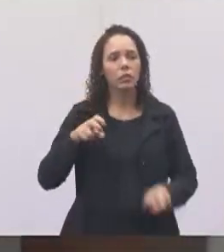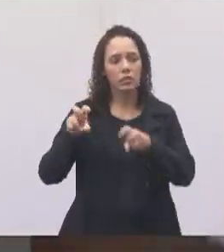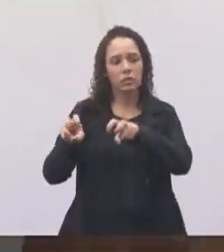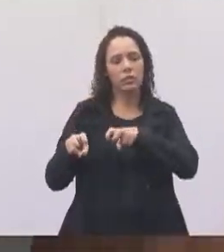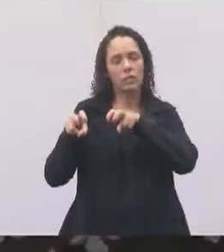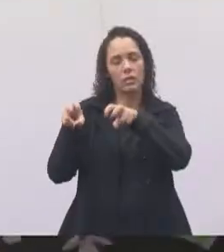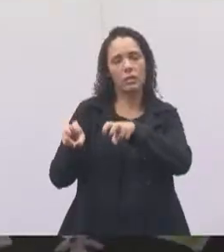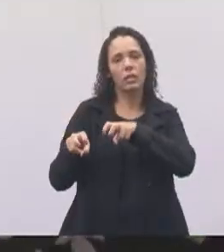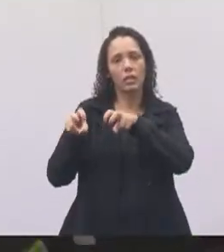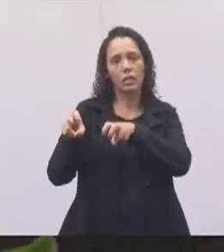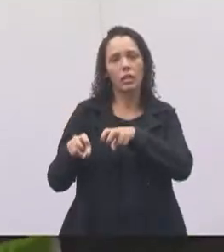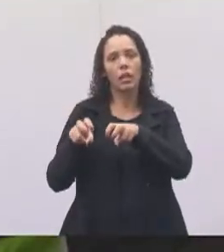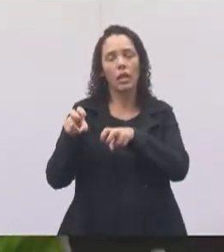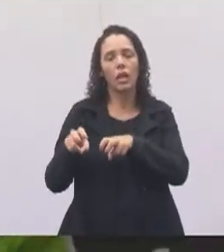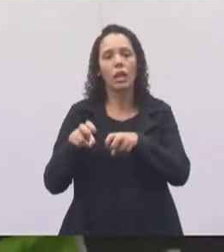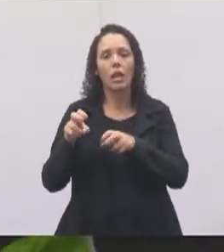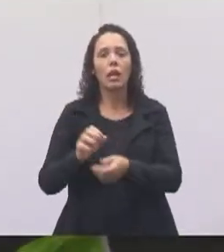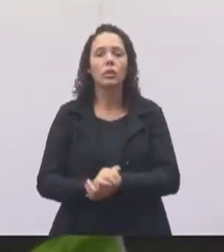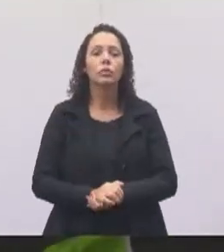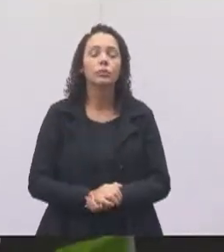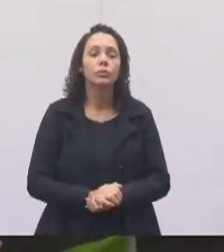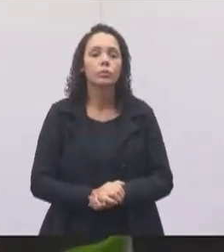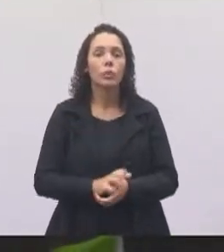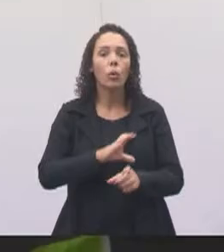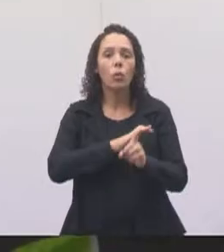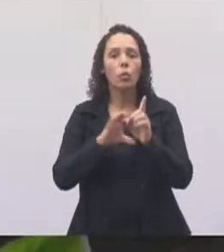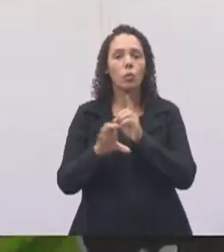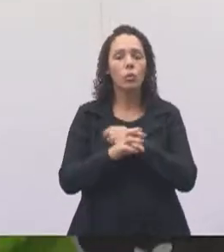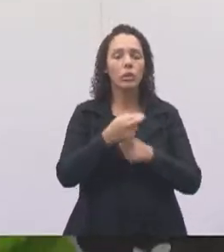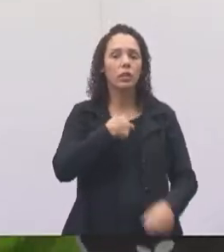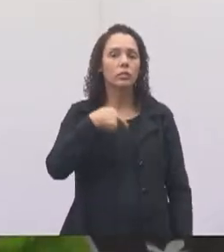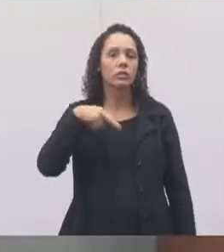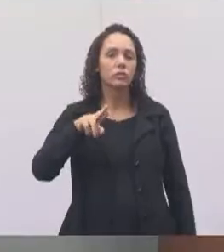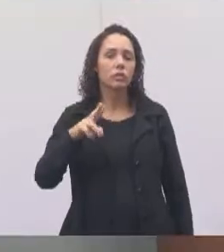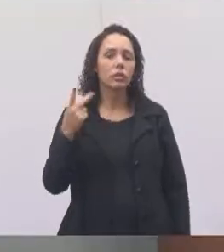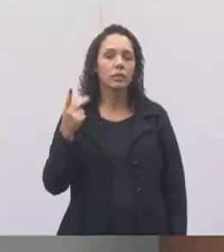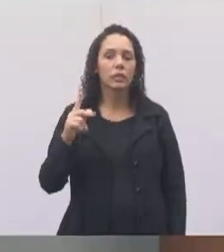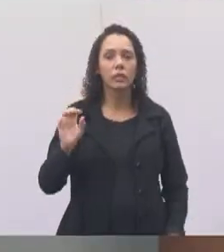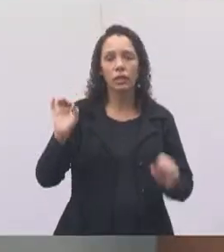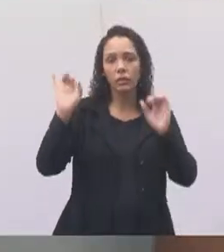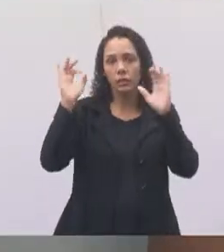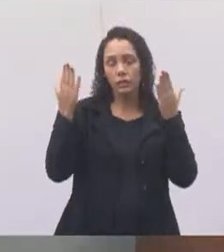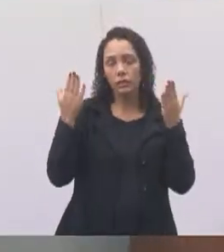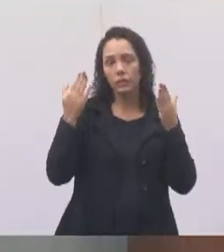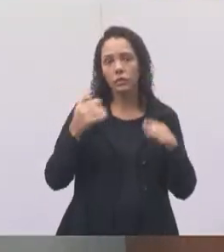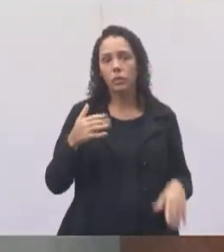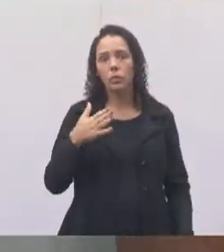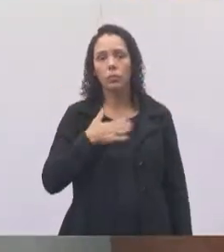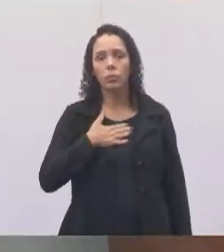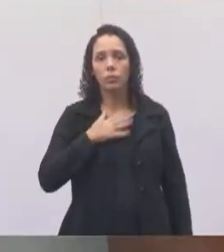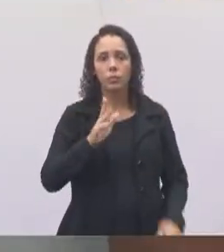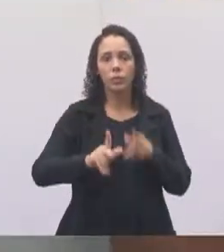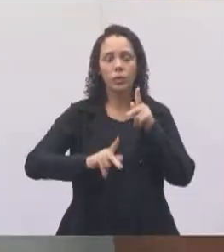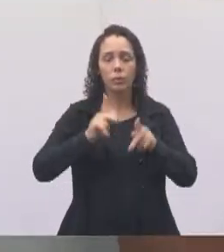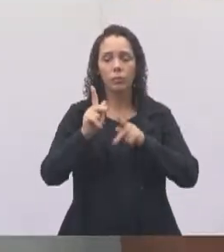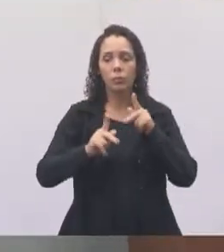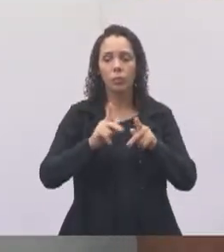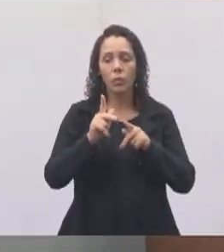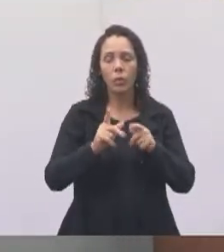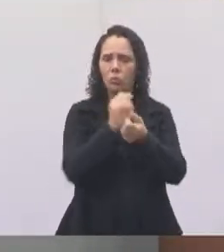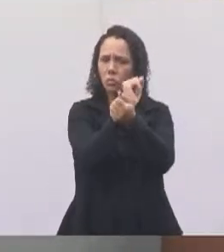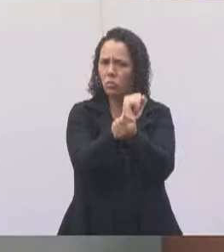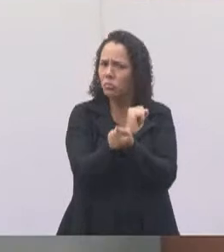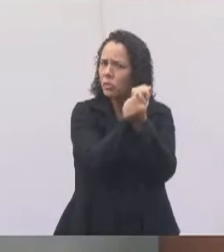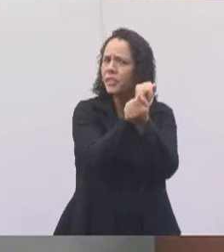sincretismo religioso para que o culto de sua religião pudesse ser realizado. O meu povo, foi escravizado